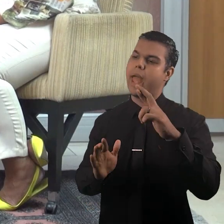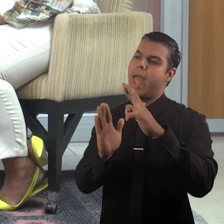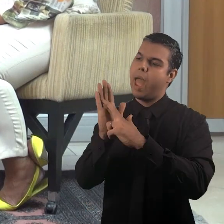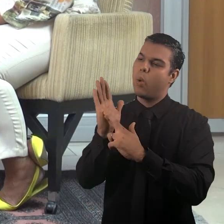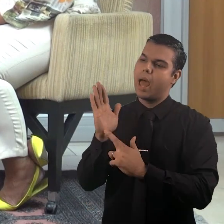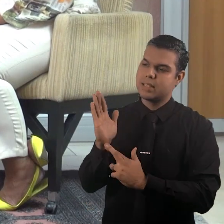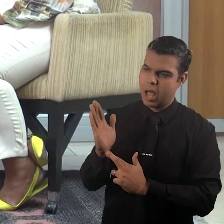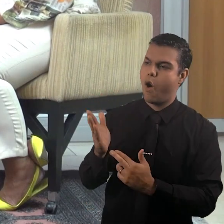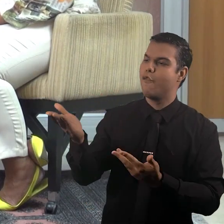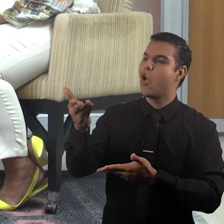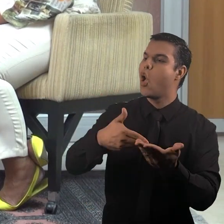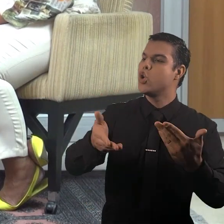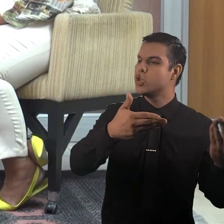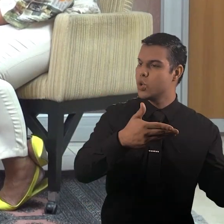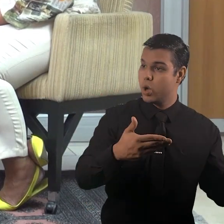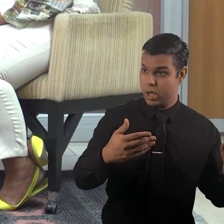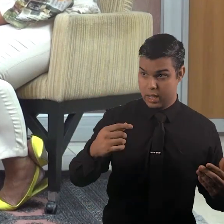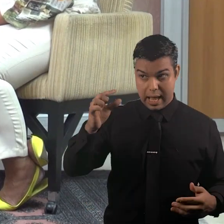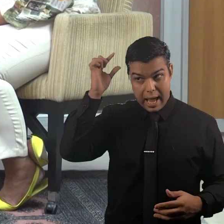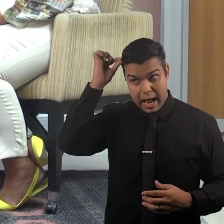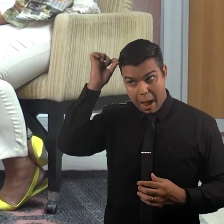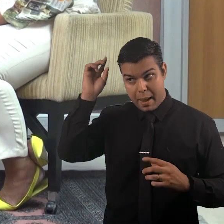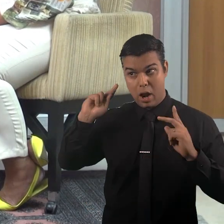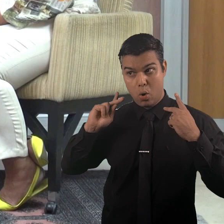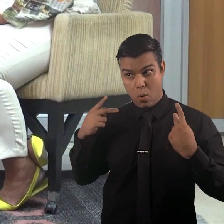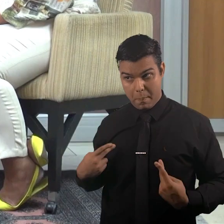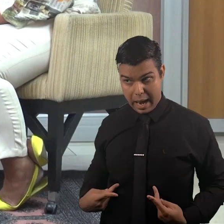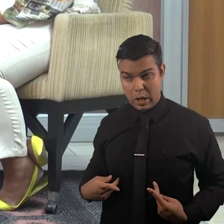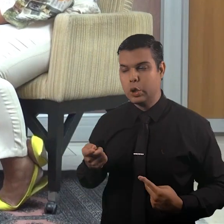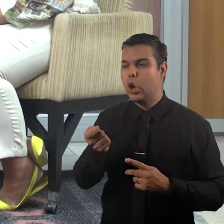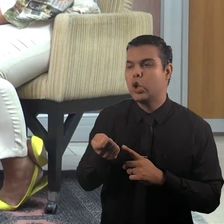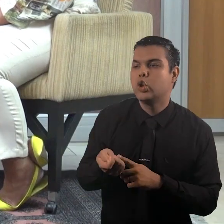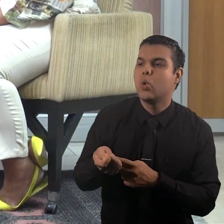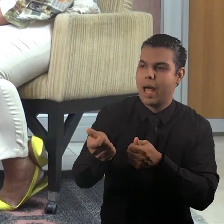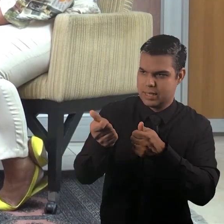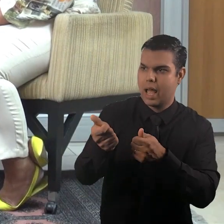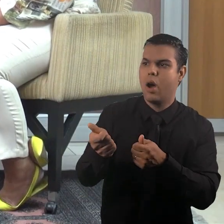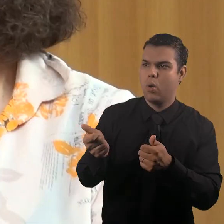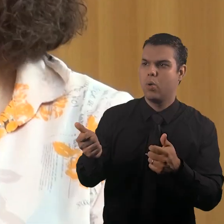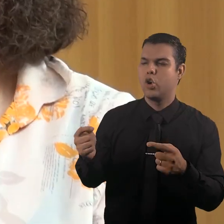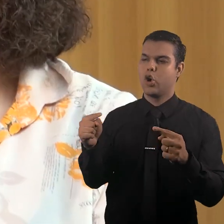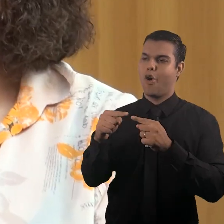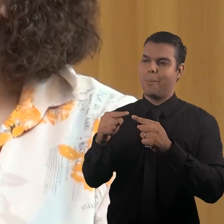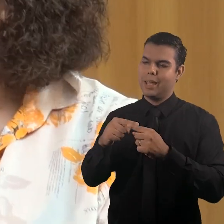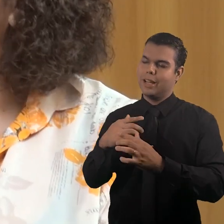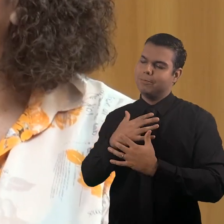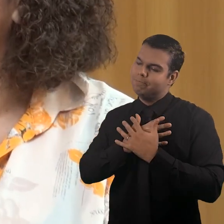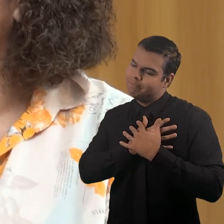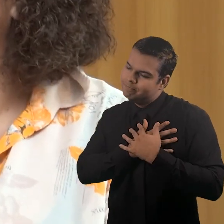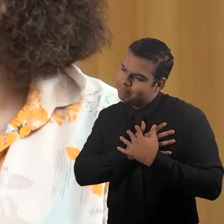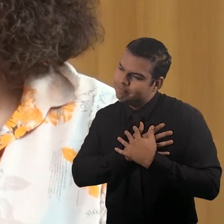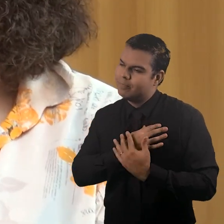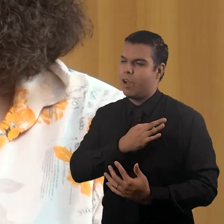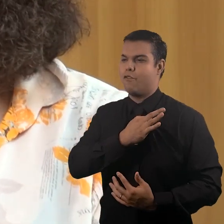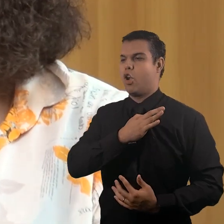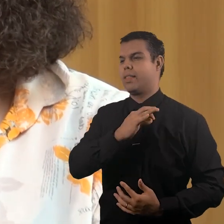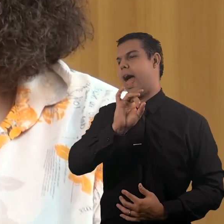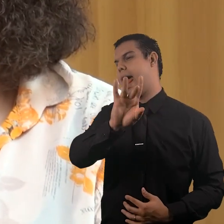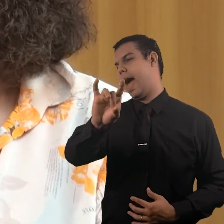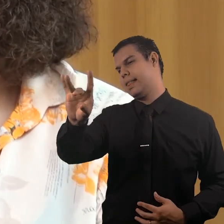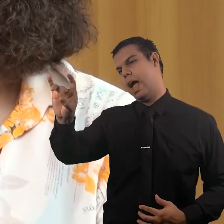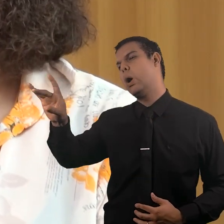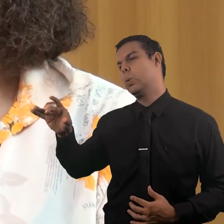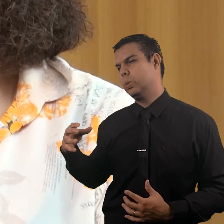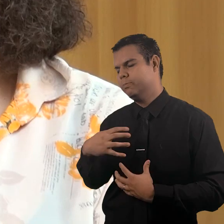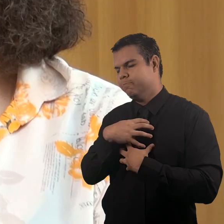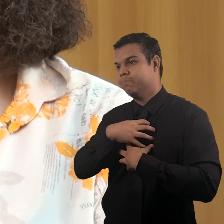uma regulação desse fluxo. A doação de cabelo humano, ela é uma doação que ela mexe com a solidariedade das